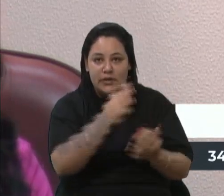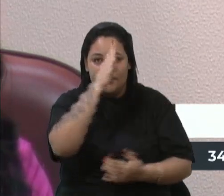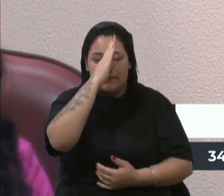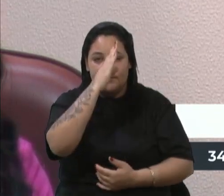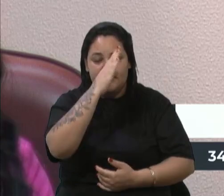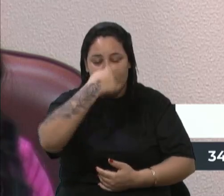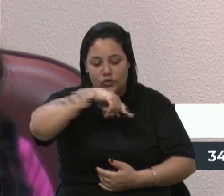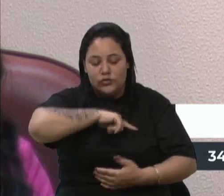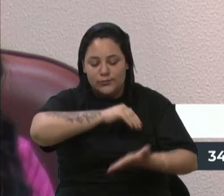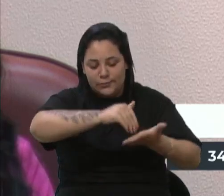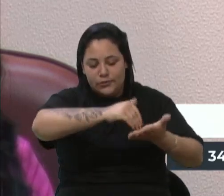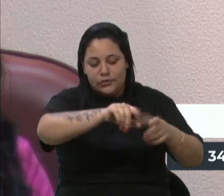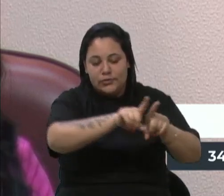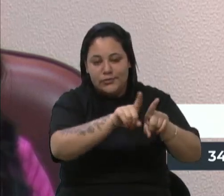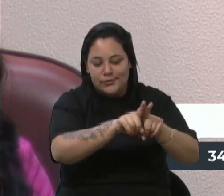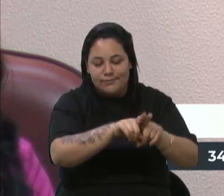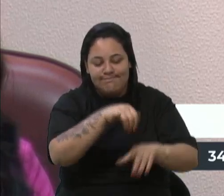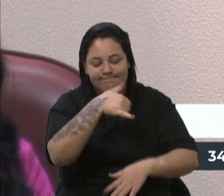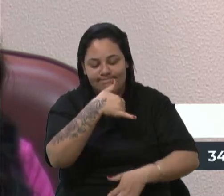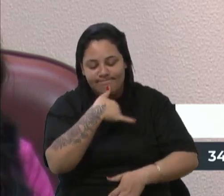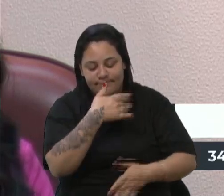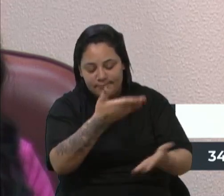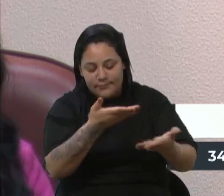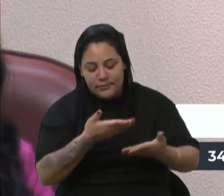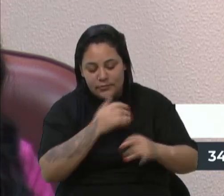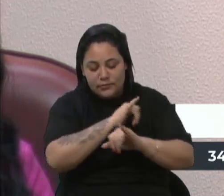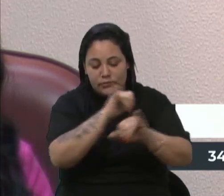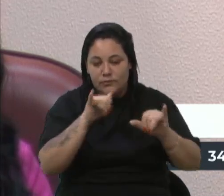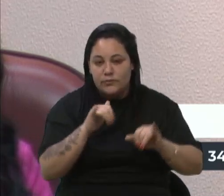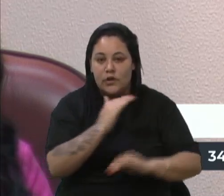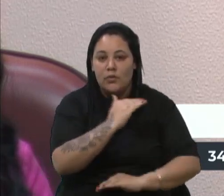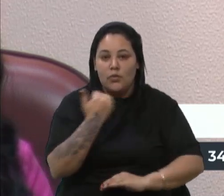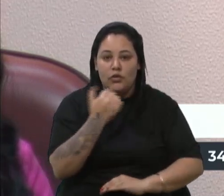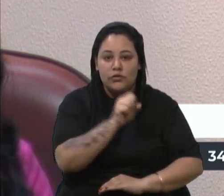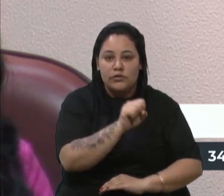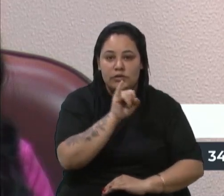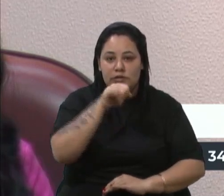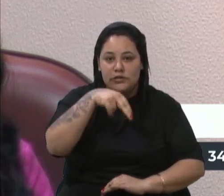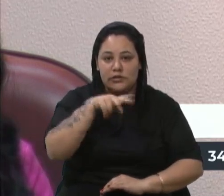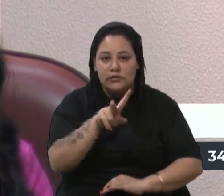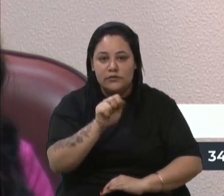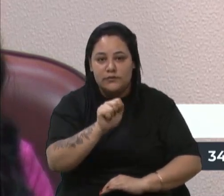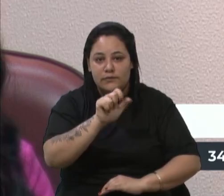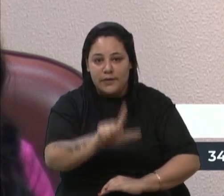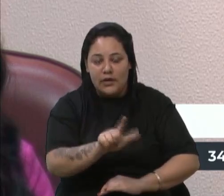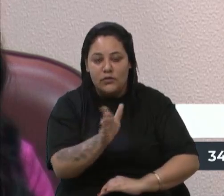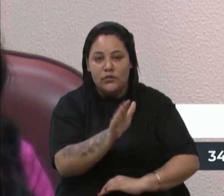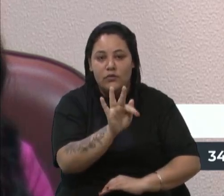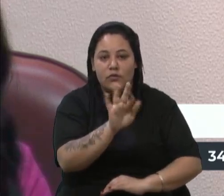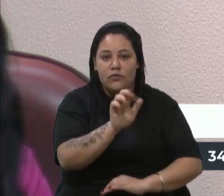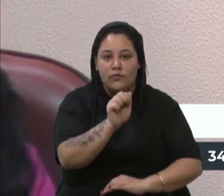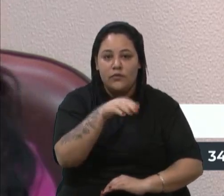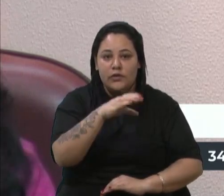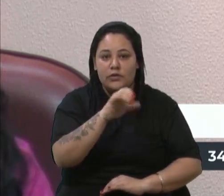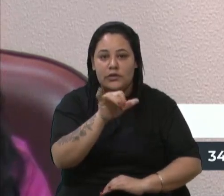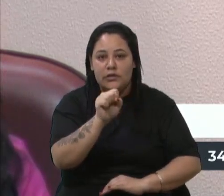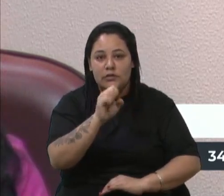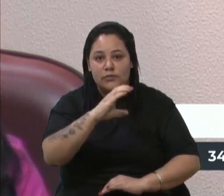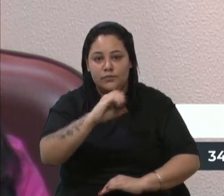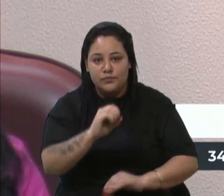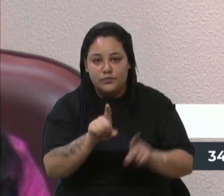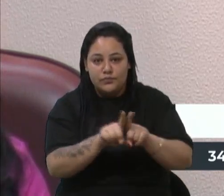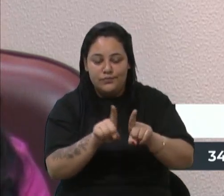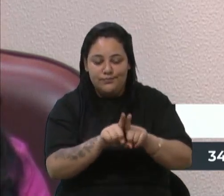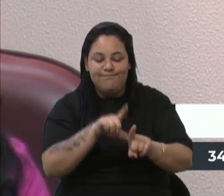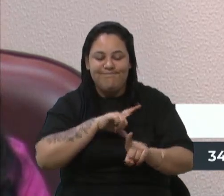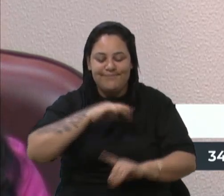que com muito pesado aqui que recebemos a notícia o falecimento do senhor Francisco de Lima sabemos que meio de tanta